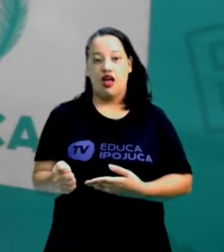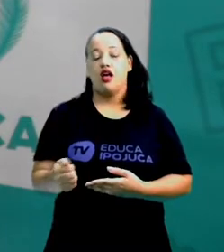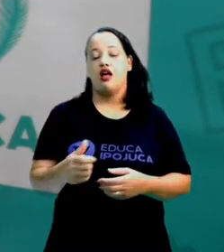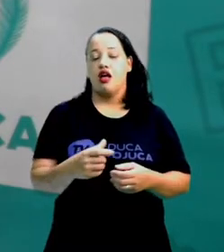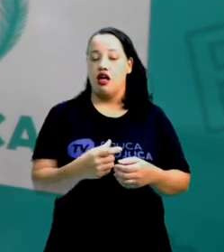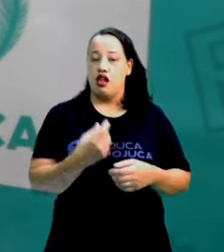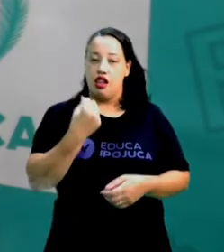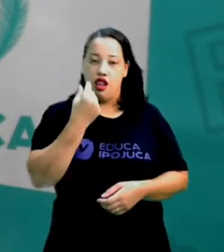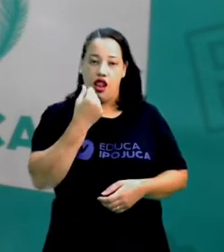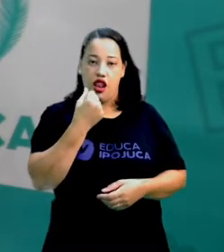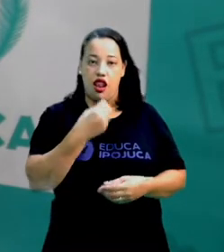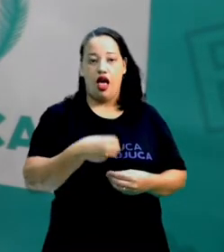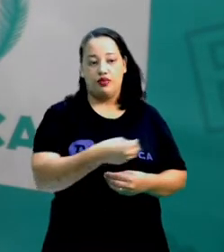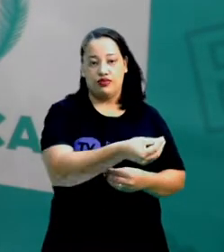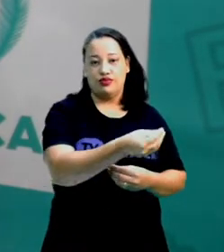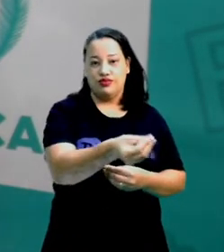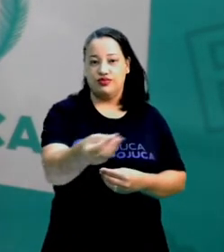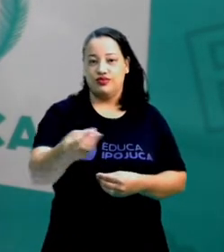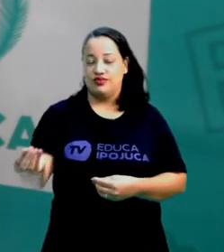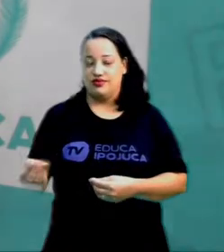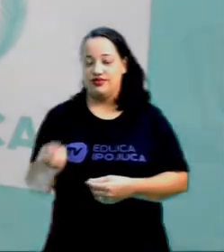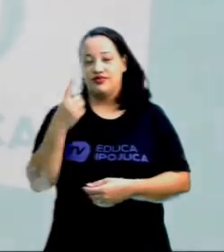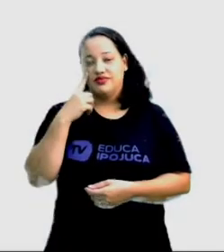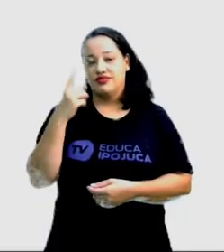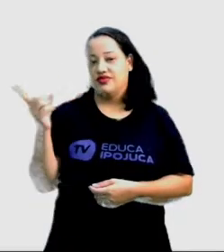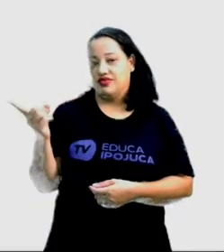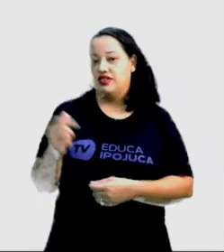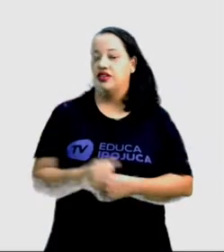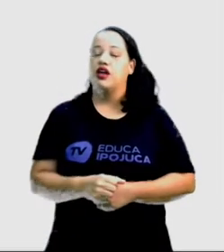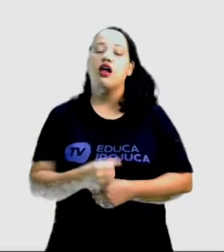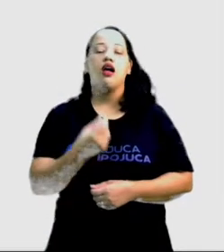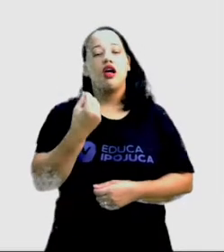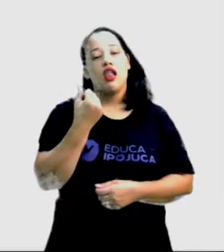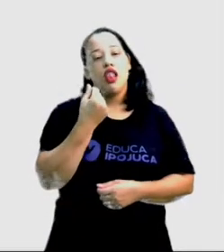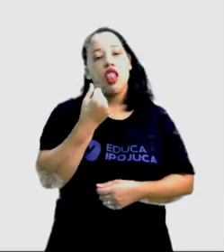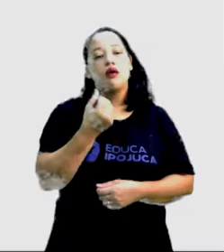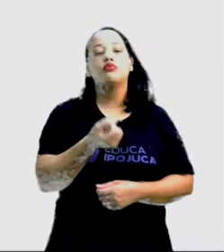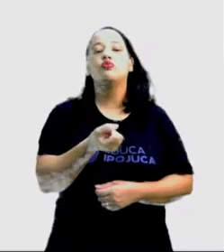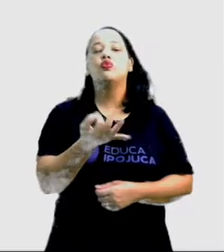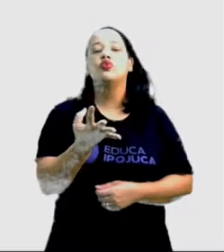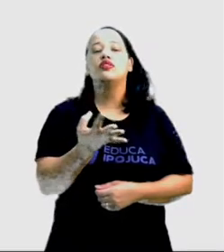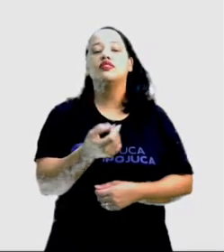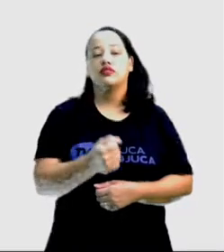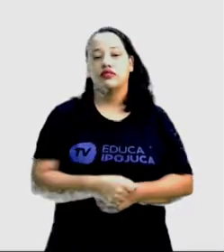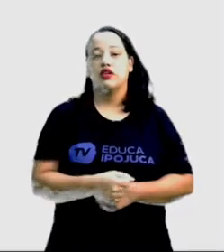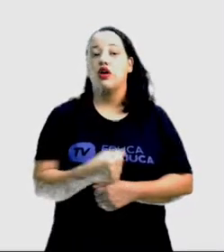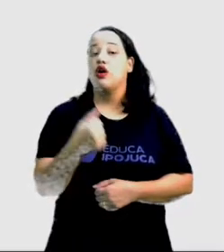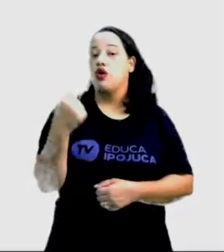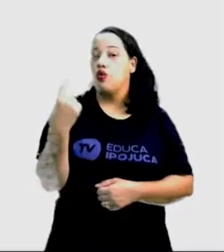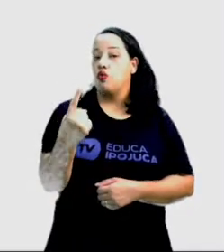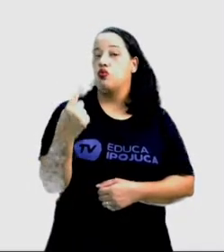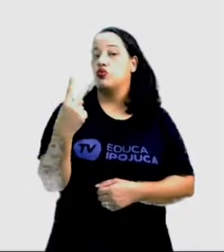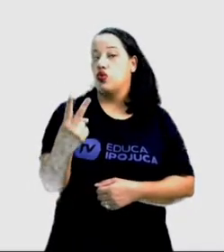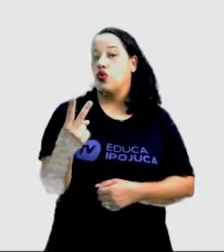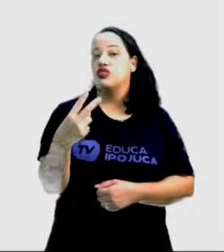colegas. Então, observem aqui. Quantos são os lápis? Vamos contar comigo?